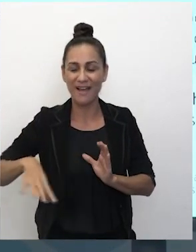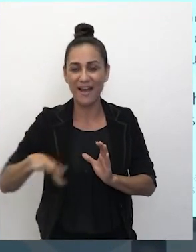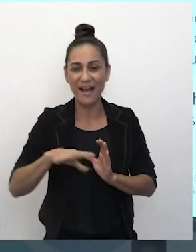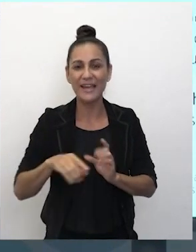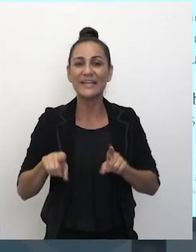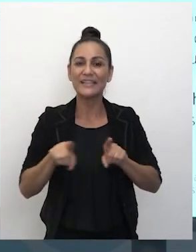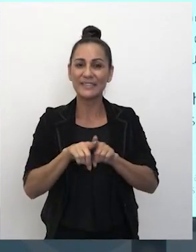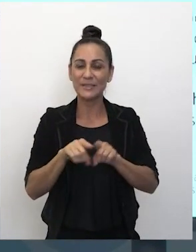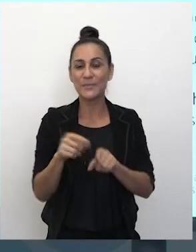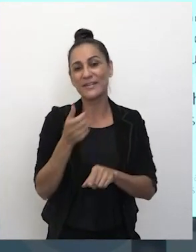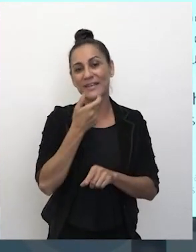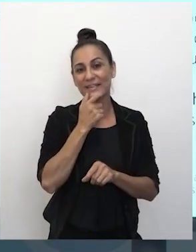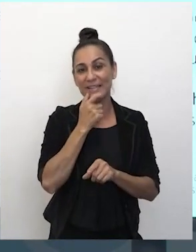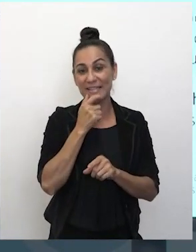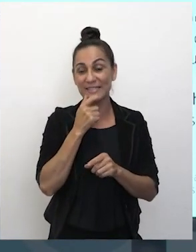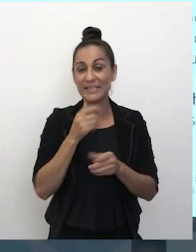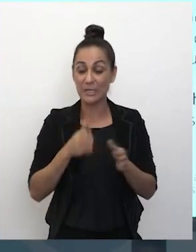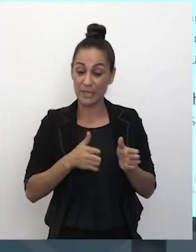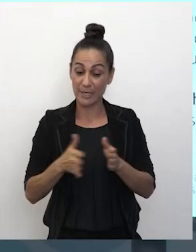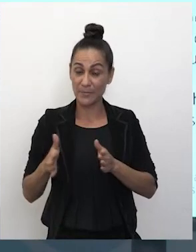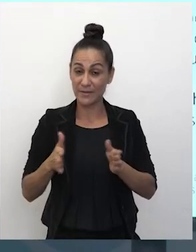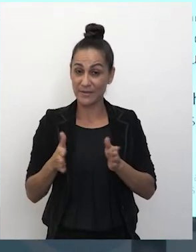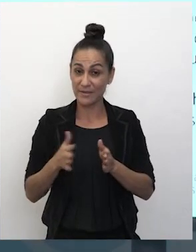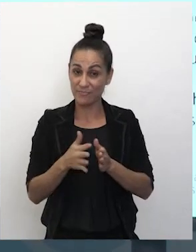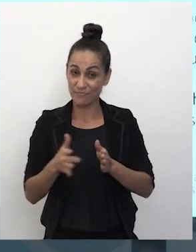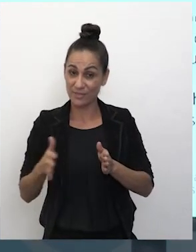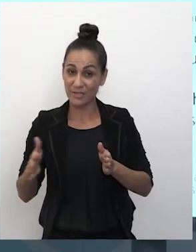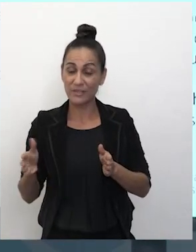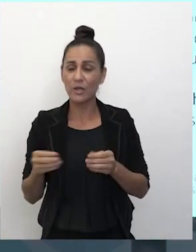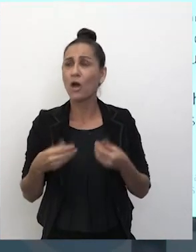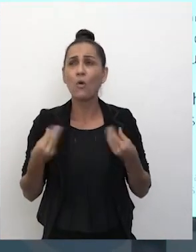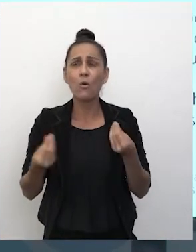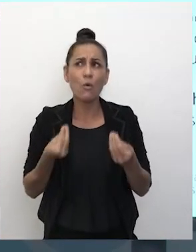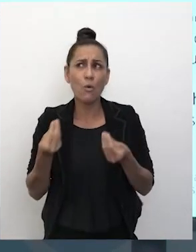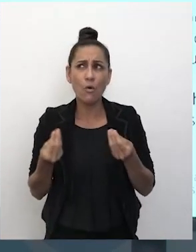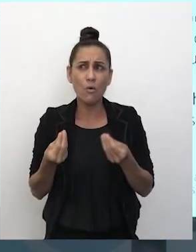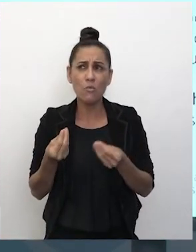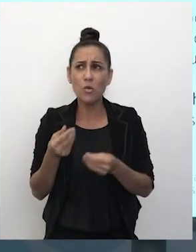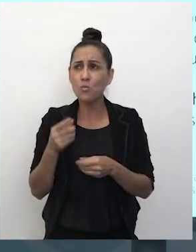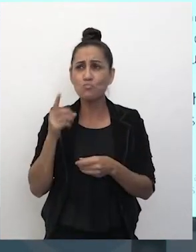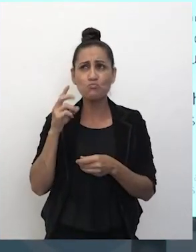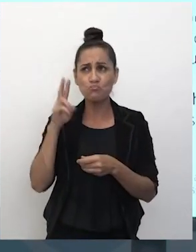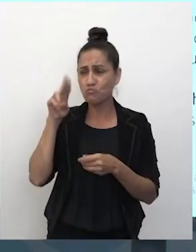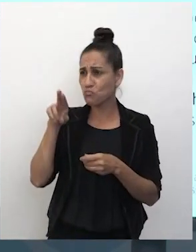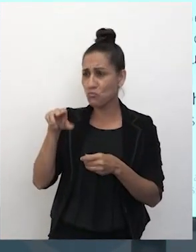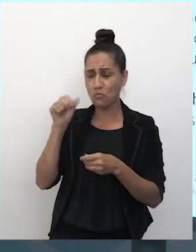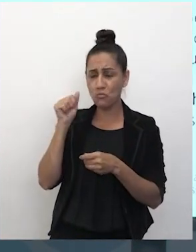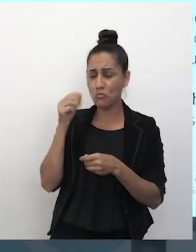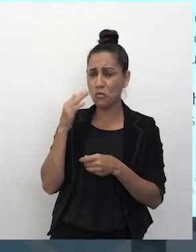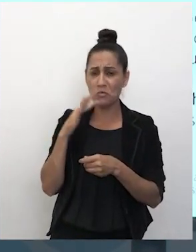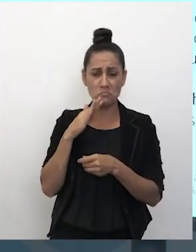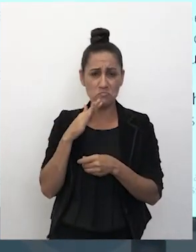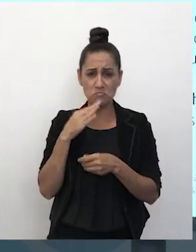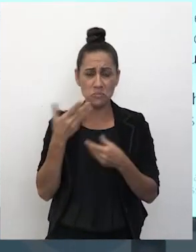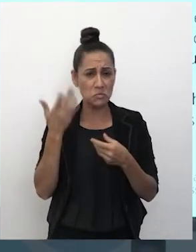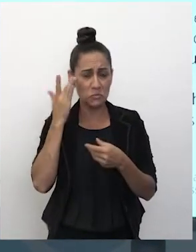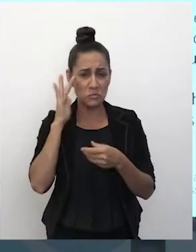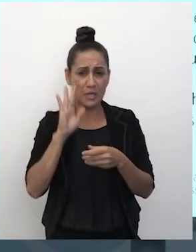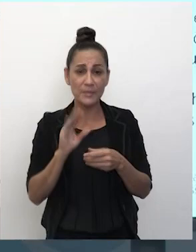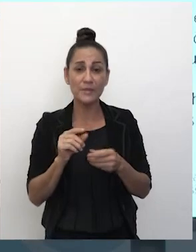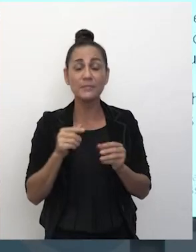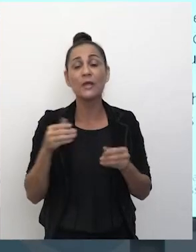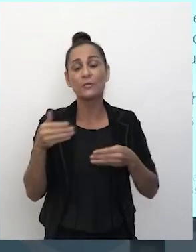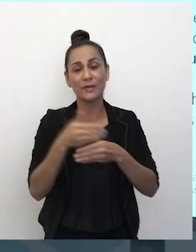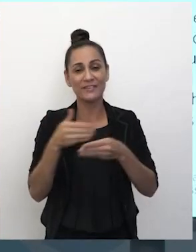naquele momento. Então, a gente fica se perguntando, né, de novo, por que eu nunca ouvi falar nessa artista se ela foi tão grandiosa, né? Vamos para a próxima tela que a